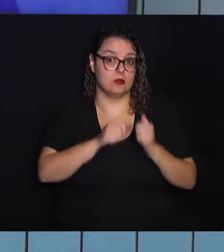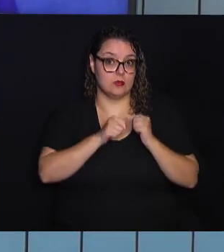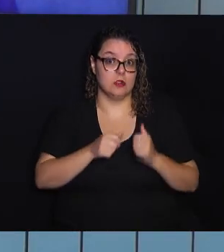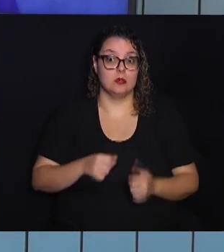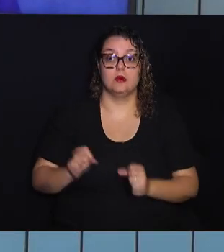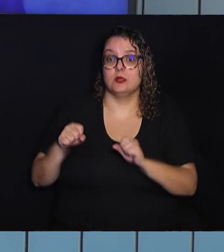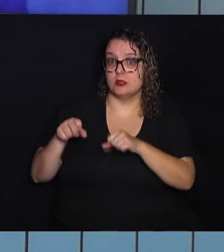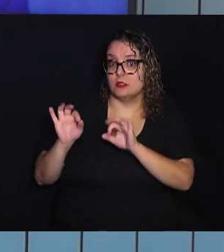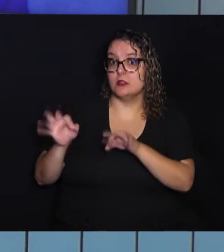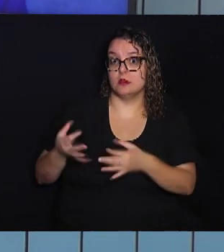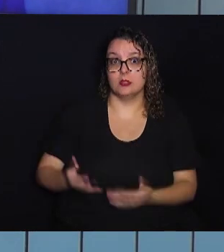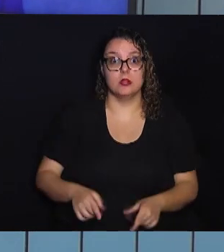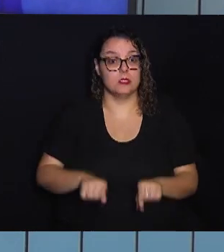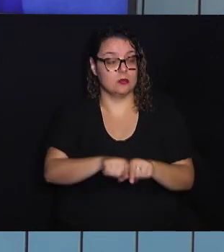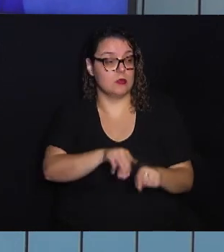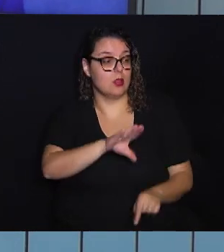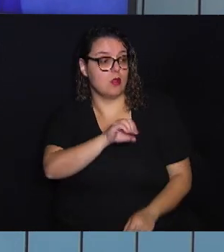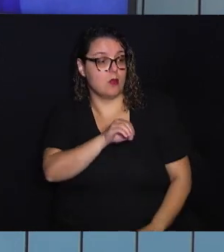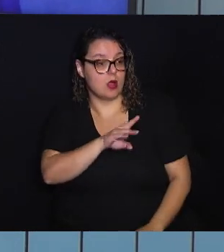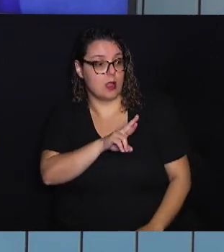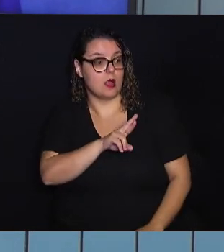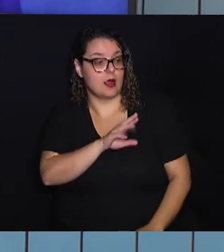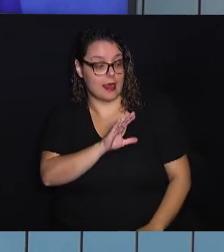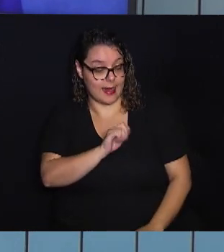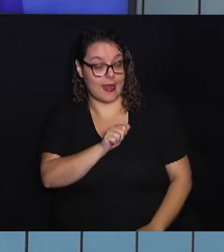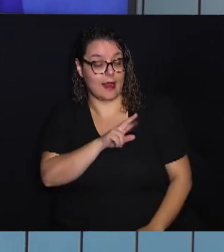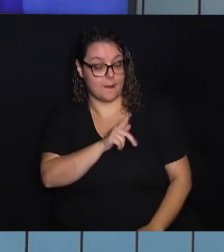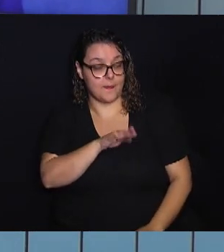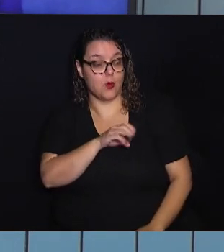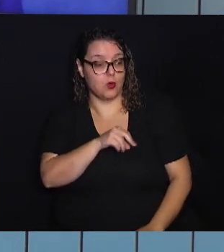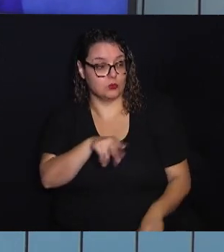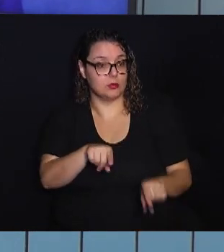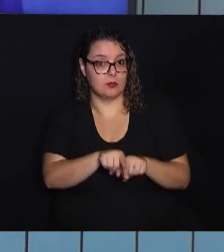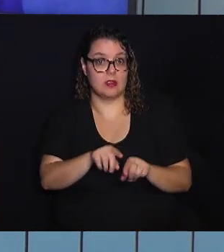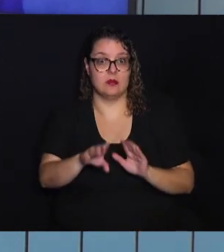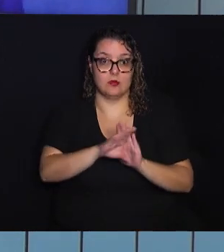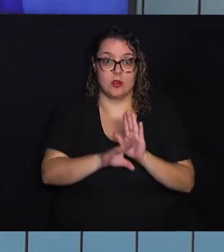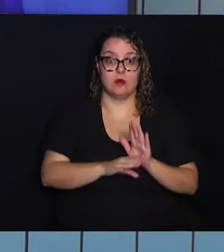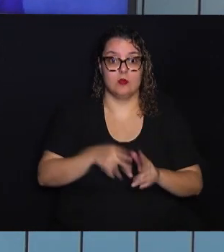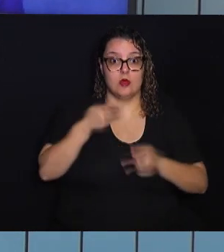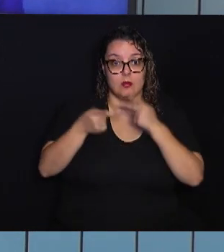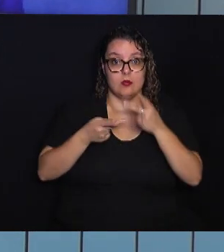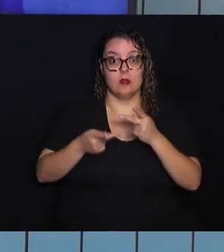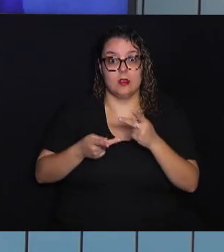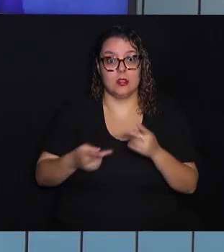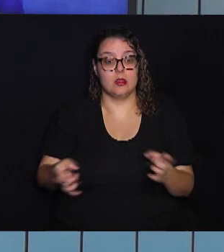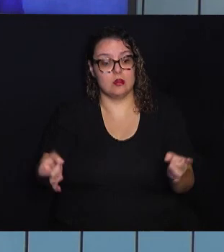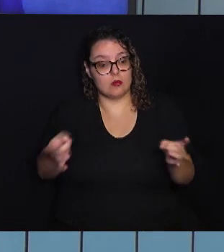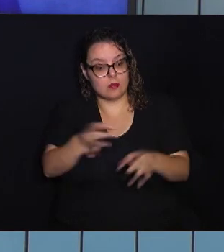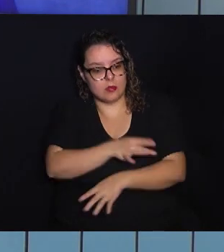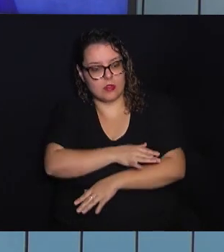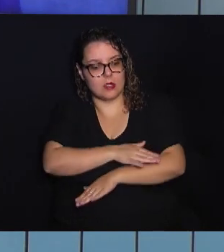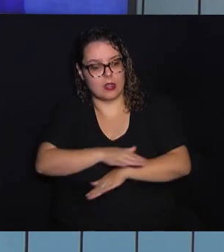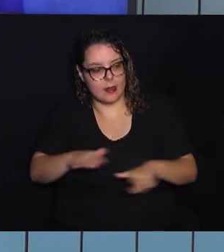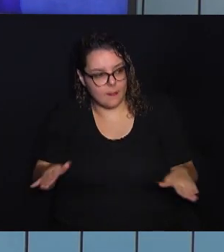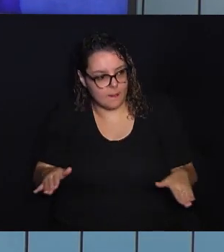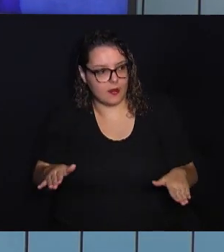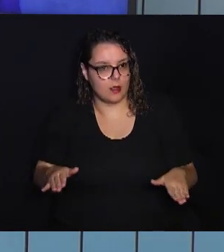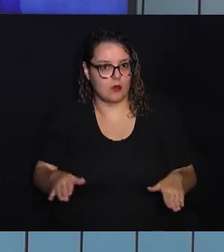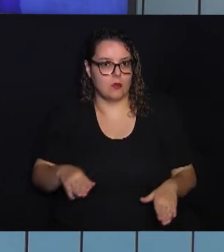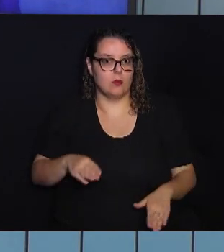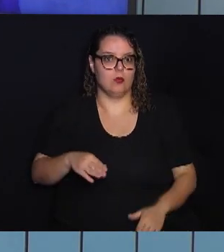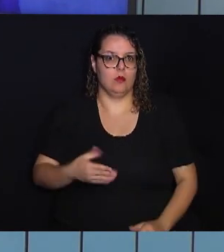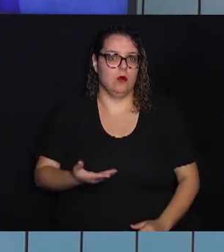nosso favor, né? Inclusive com a compensação de Exatamente. carbono também, né? A gente fez um programa falando sobre isso e fazer essa